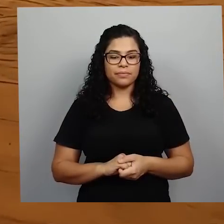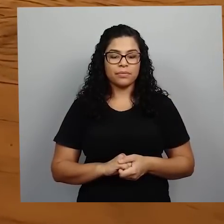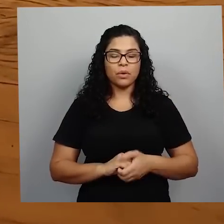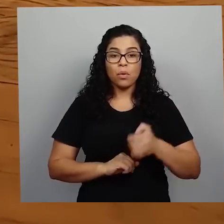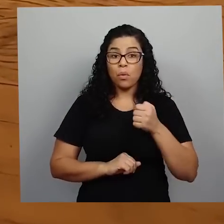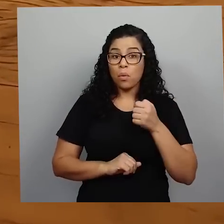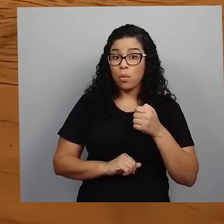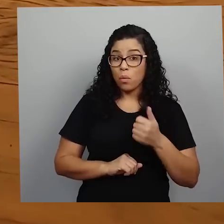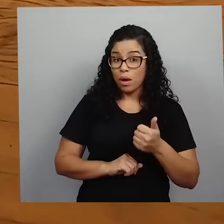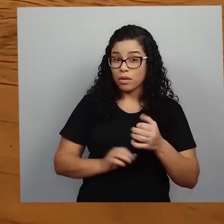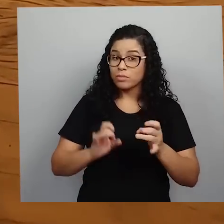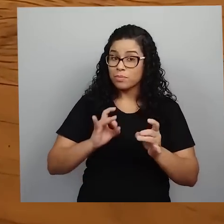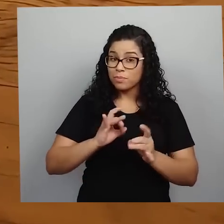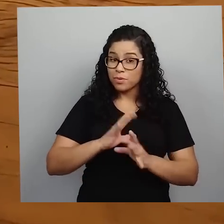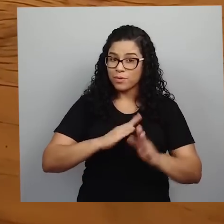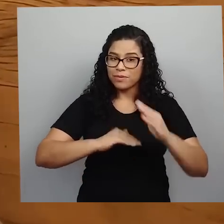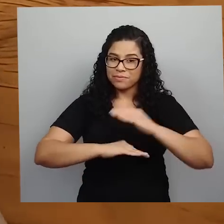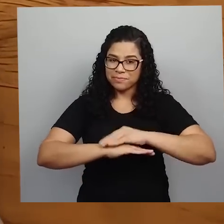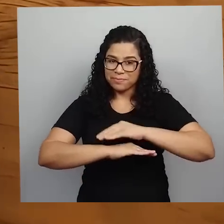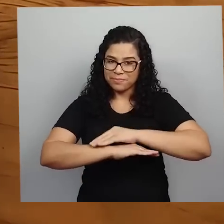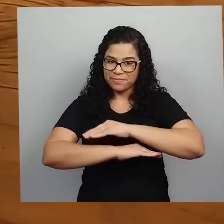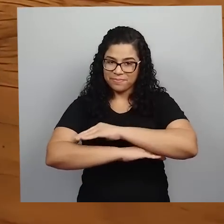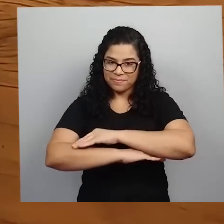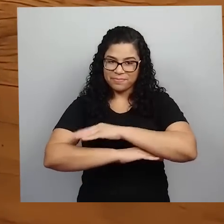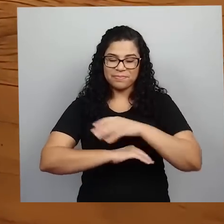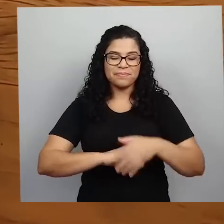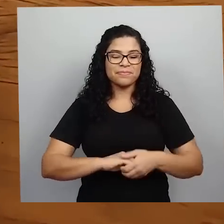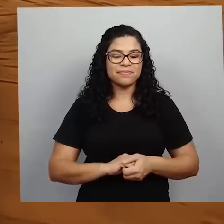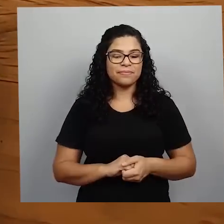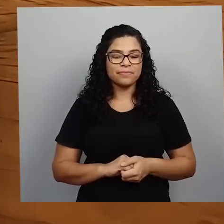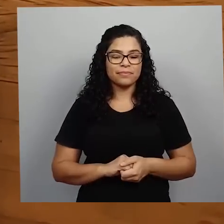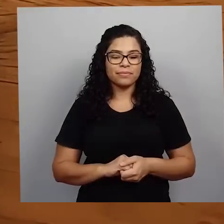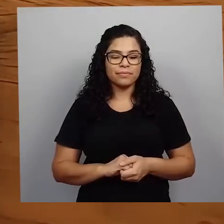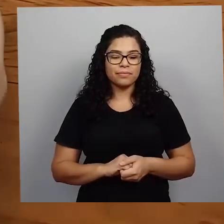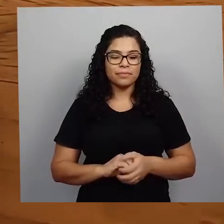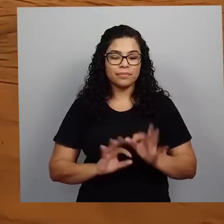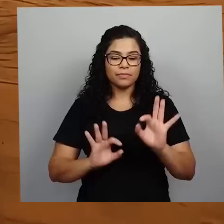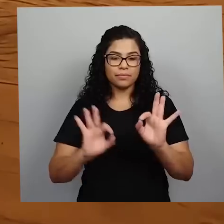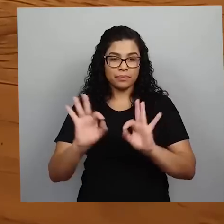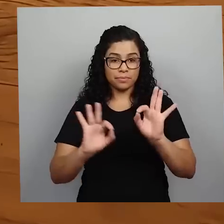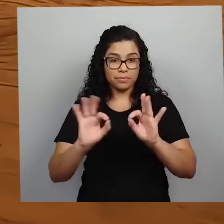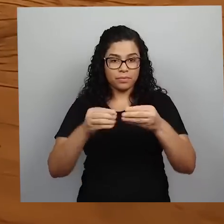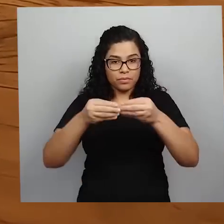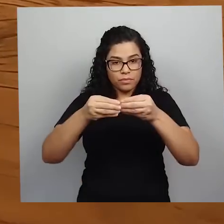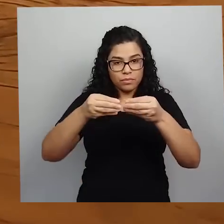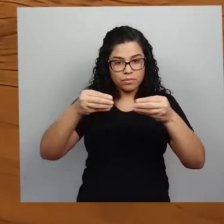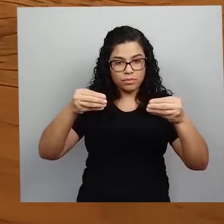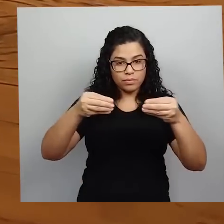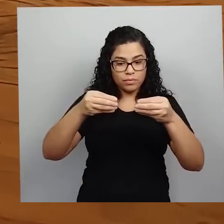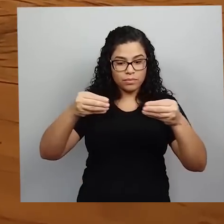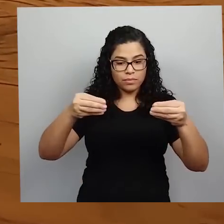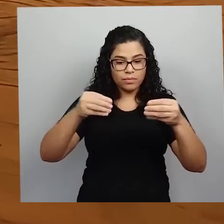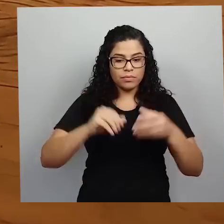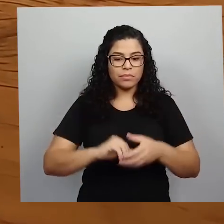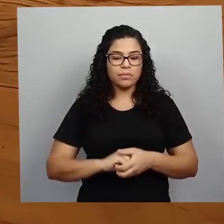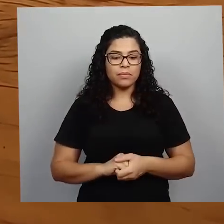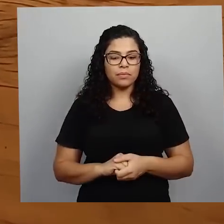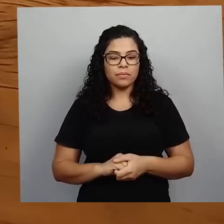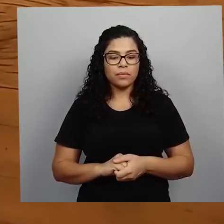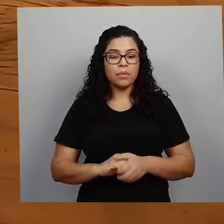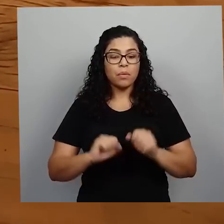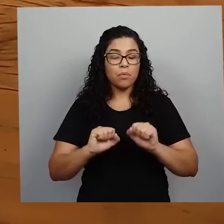já está quase pronto. Dou uma esticadinha nele. Eu posso dobrar aqui, ó,